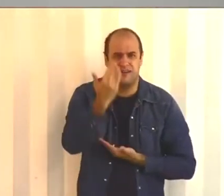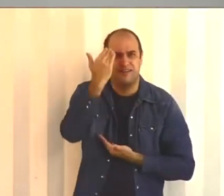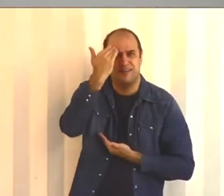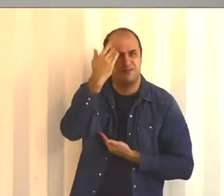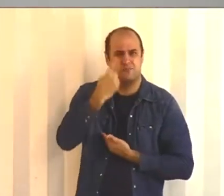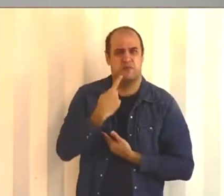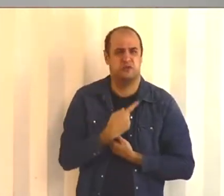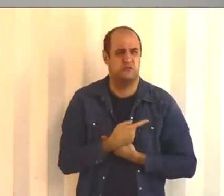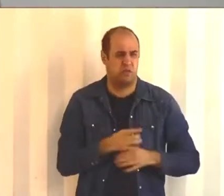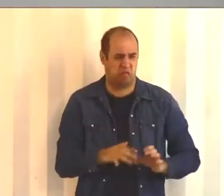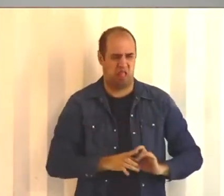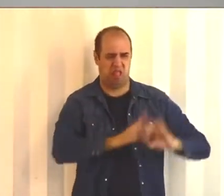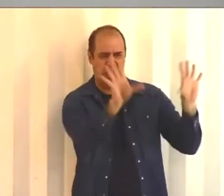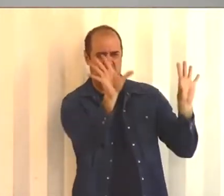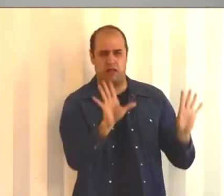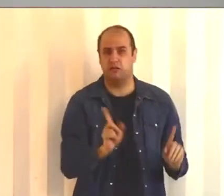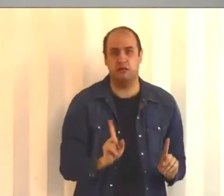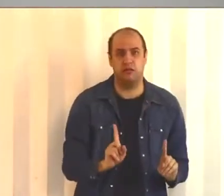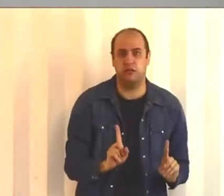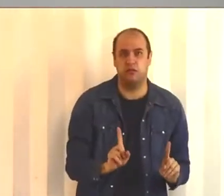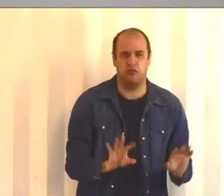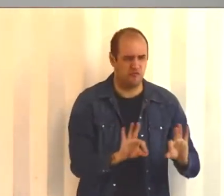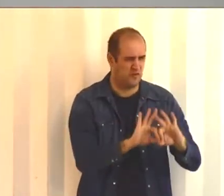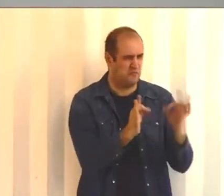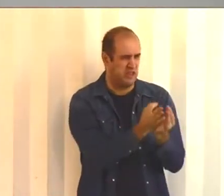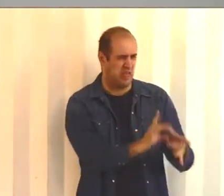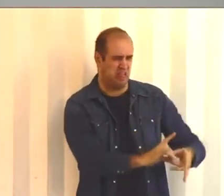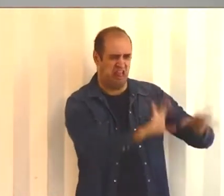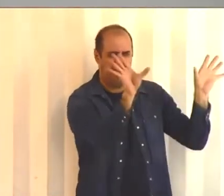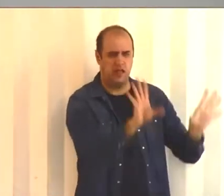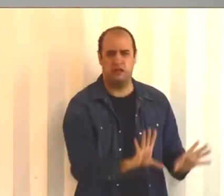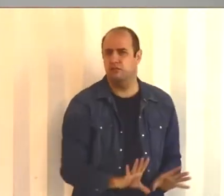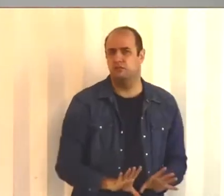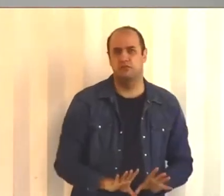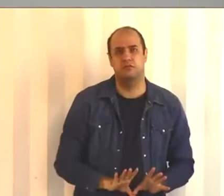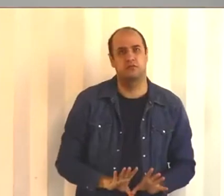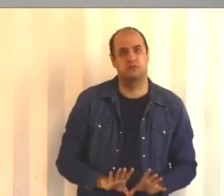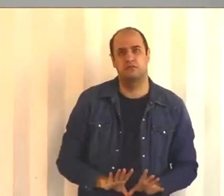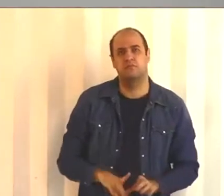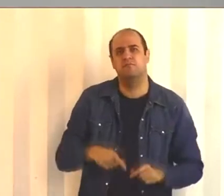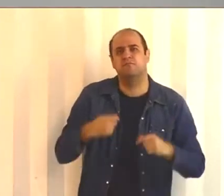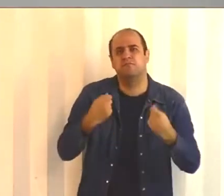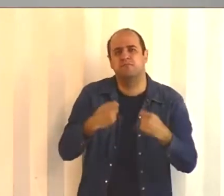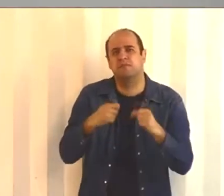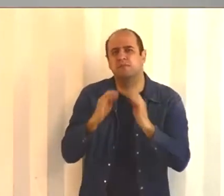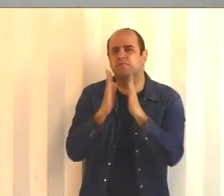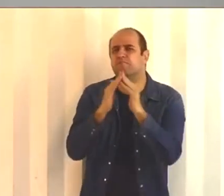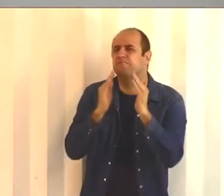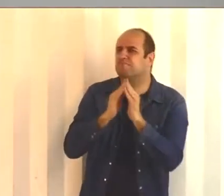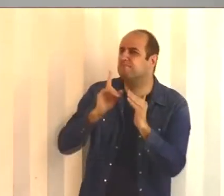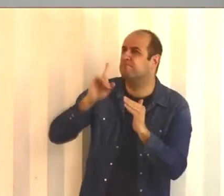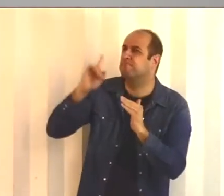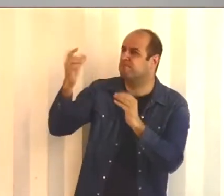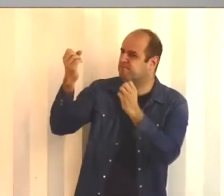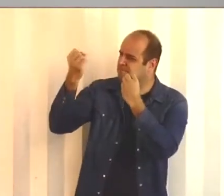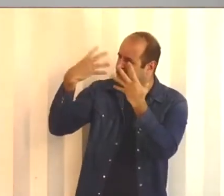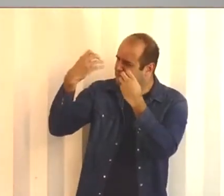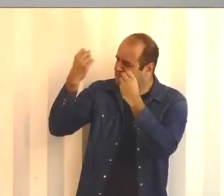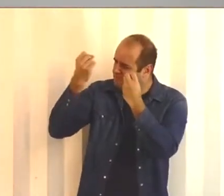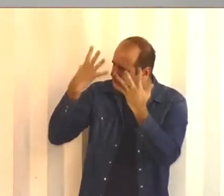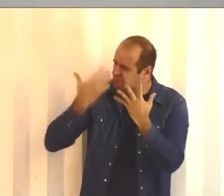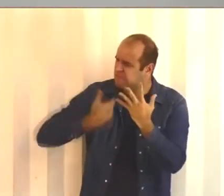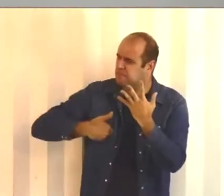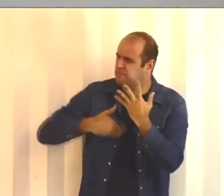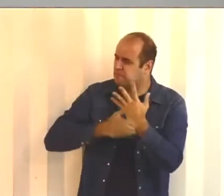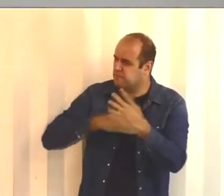não podem ser lançados ao acaso. As suas famílias não podem ser fruto do acaso. Nós precisamos clamar ao Senhor para que Ele nos ensine